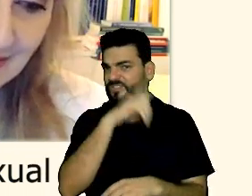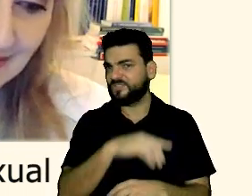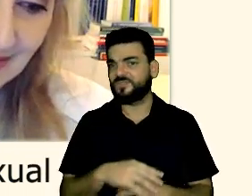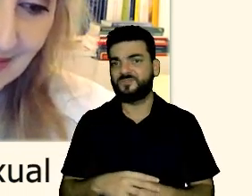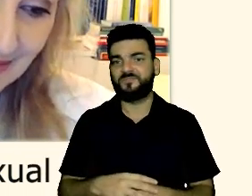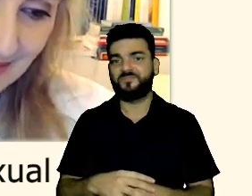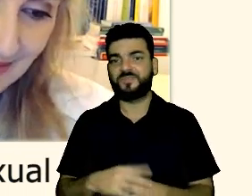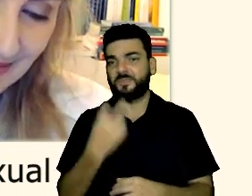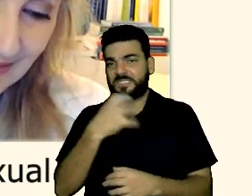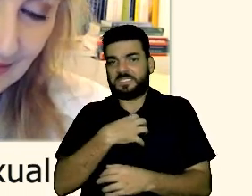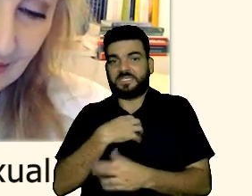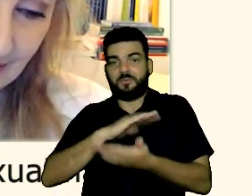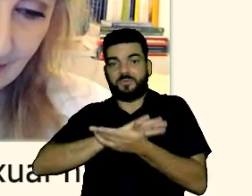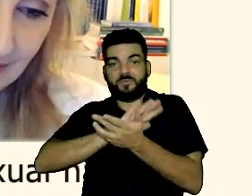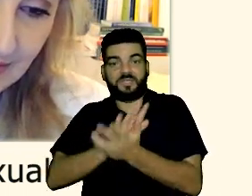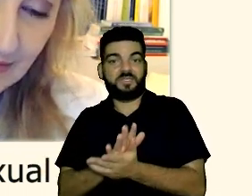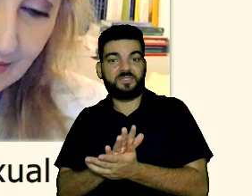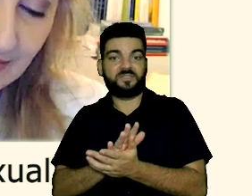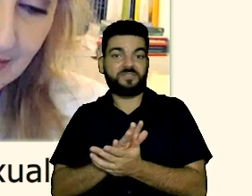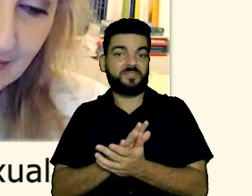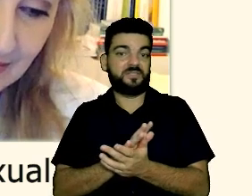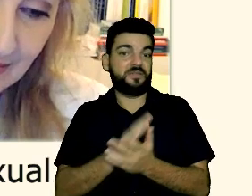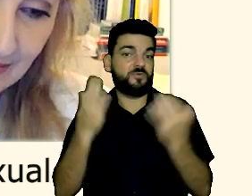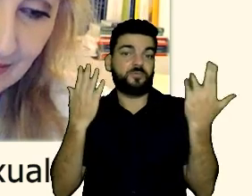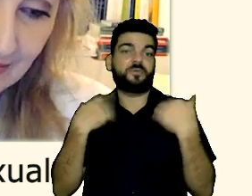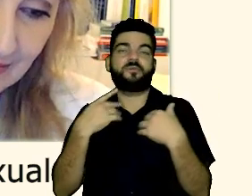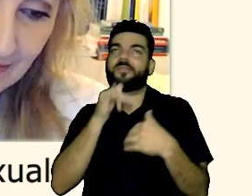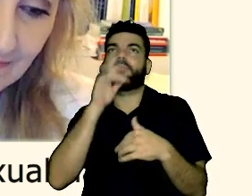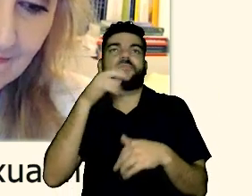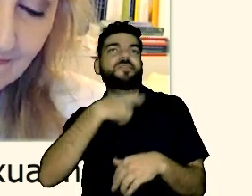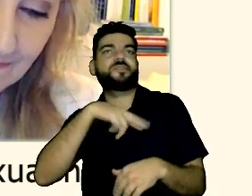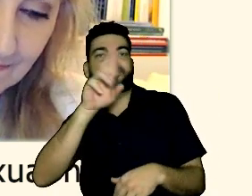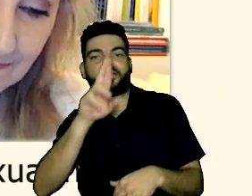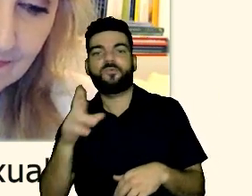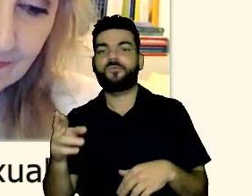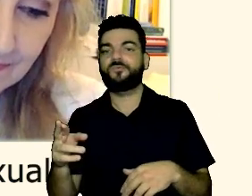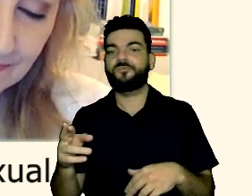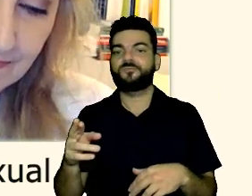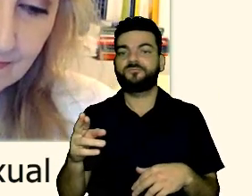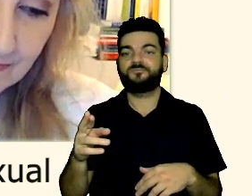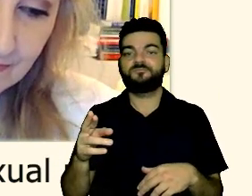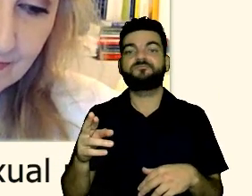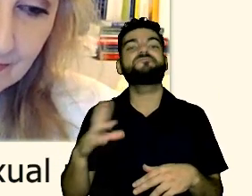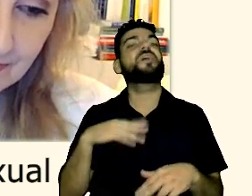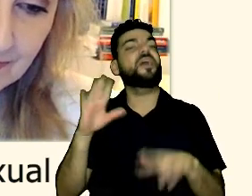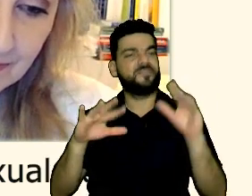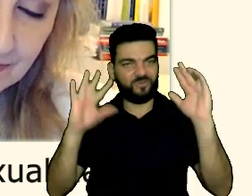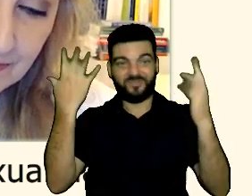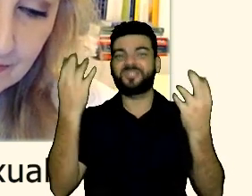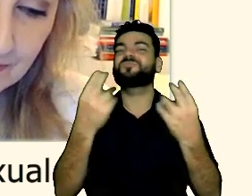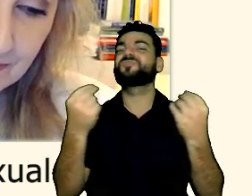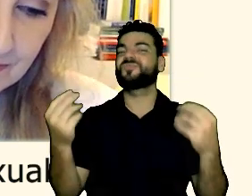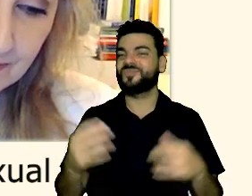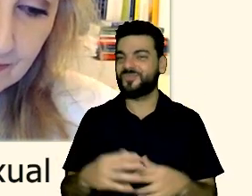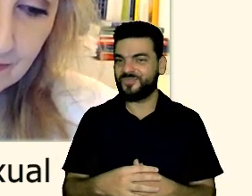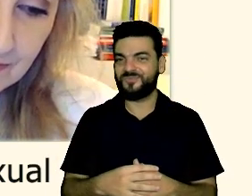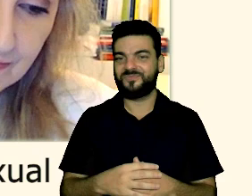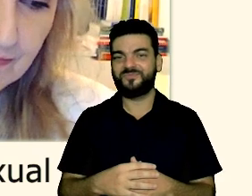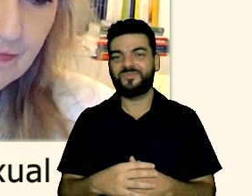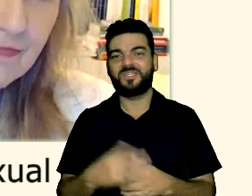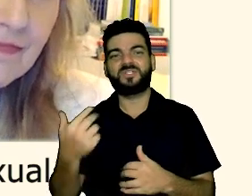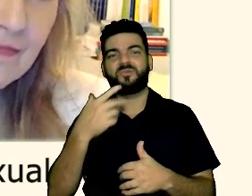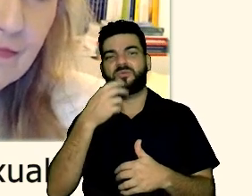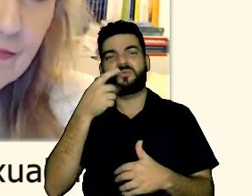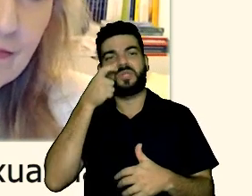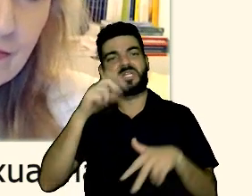vezes, vivencia esse tipo de situação, né? E nem sempre, por incrível que pareça, o preconceito vem, a homofobia